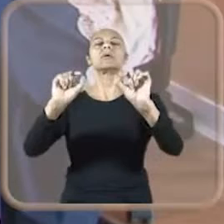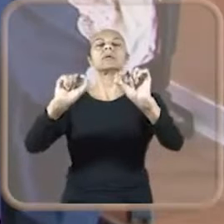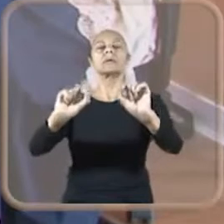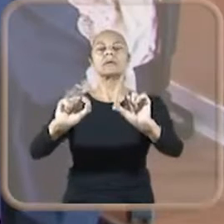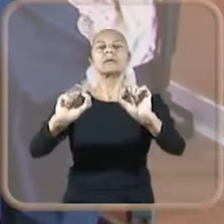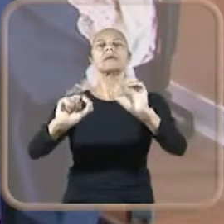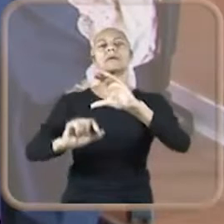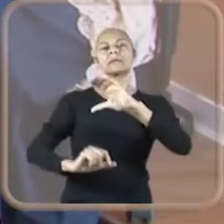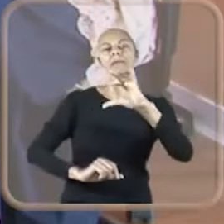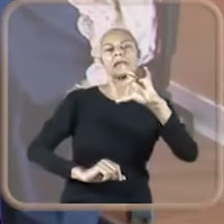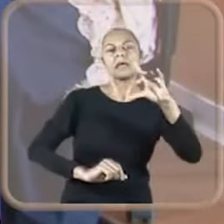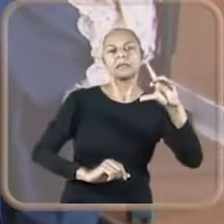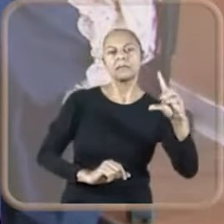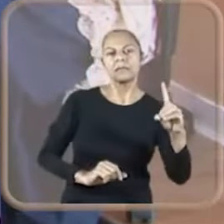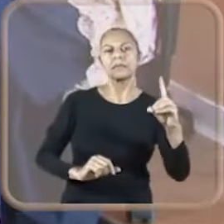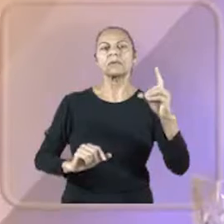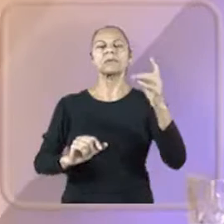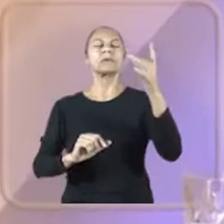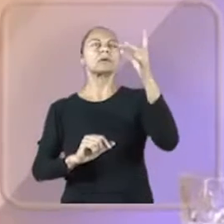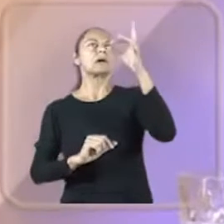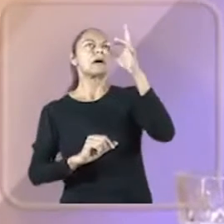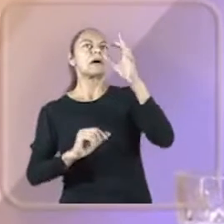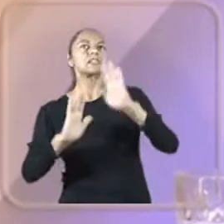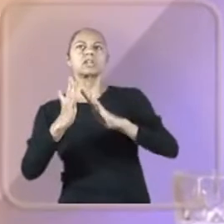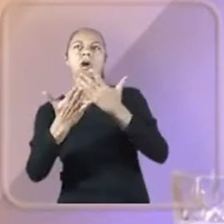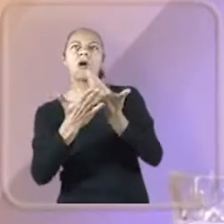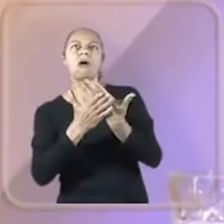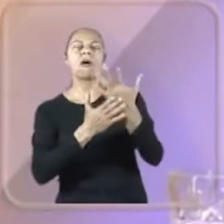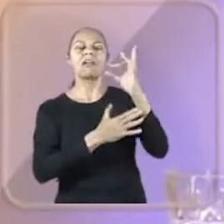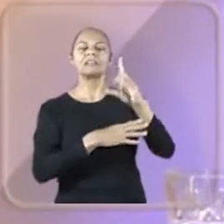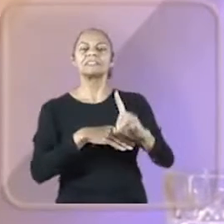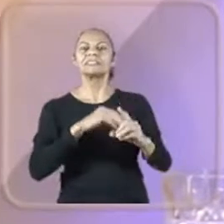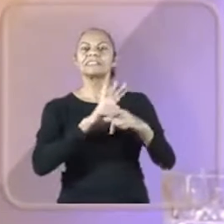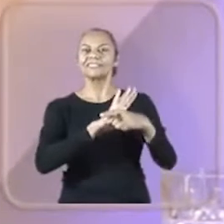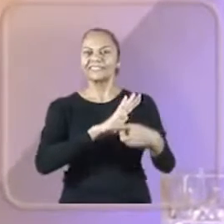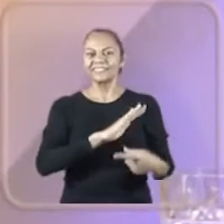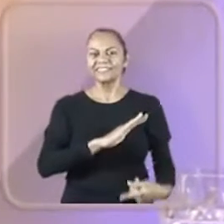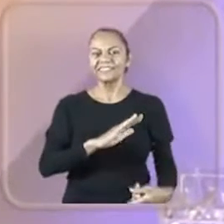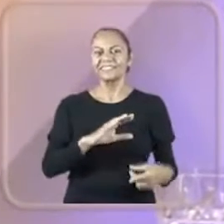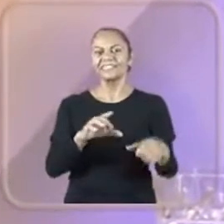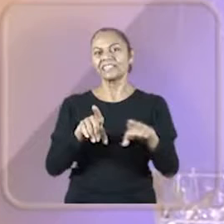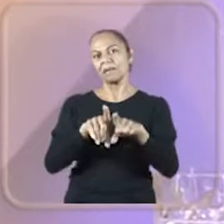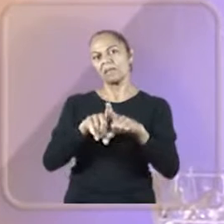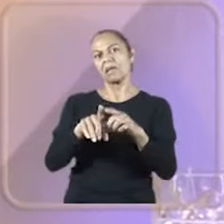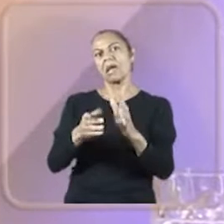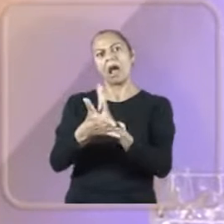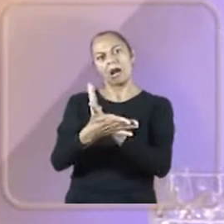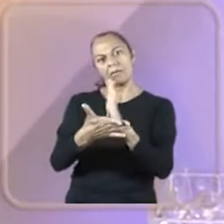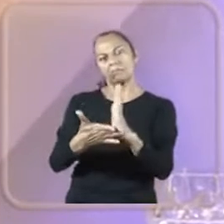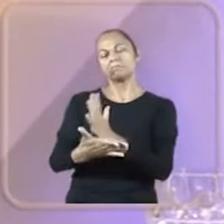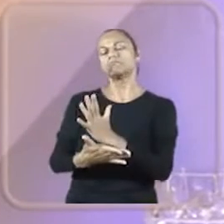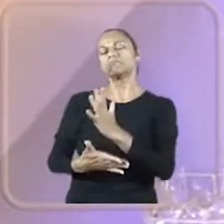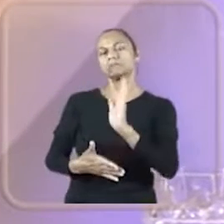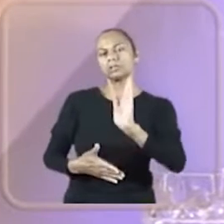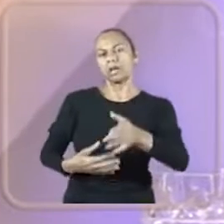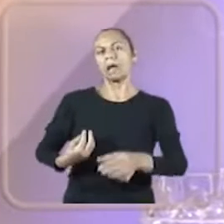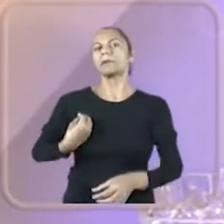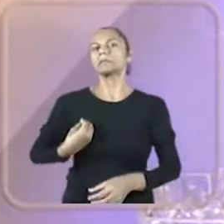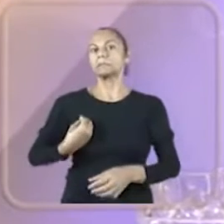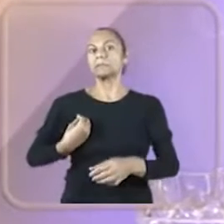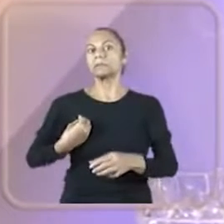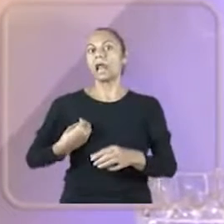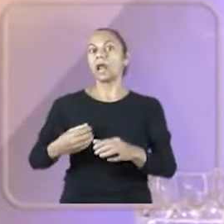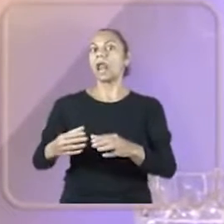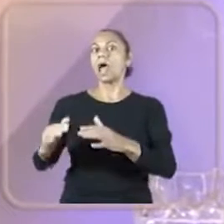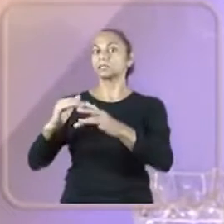sim, com os professores, com os coordenadores, os diretores de escola. Alguns participaram, né, de algumas rodas ainda